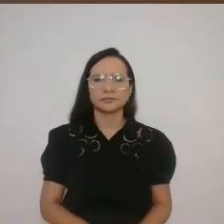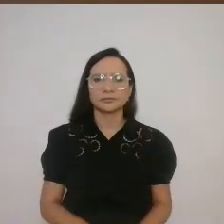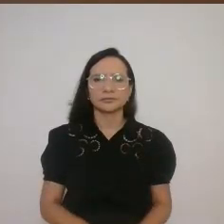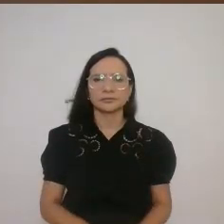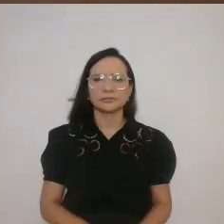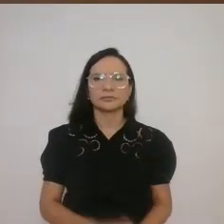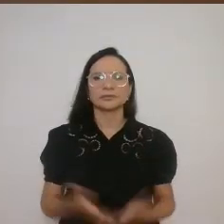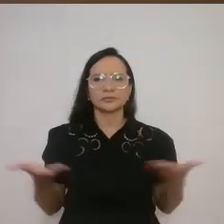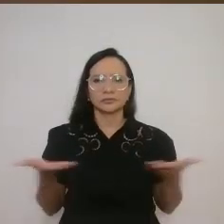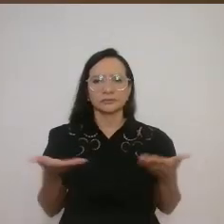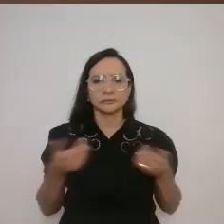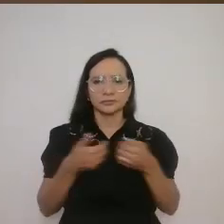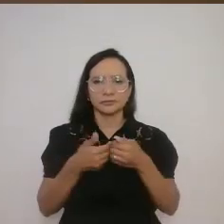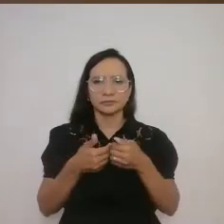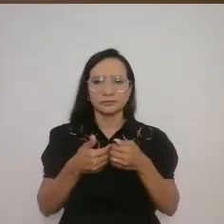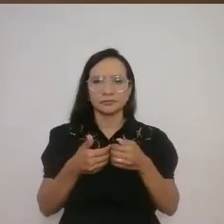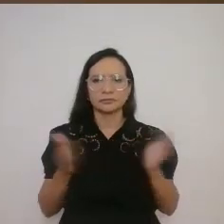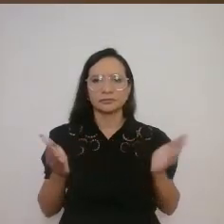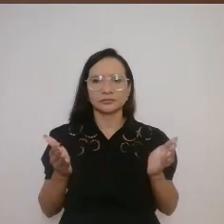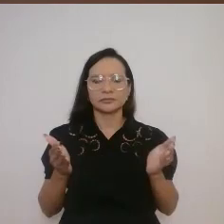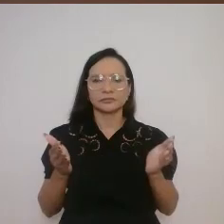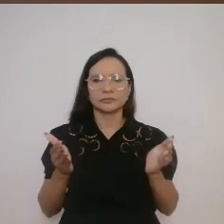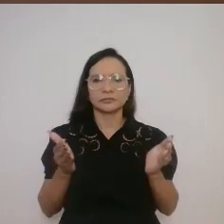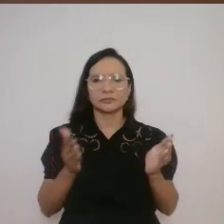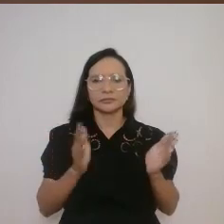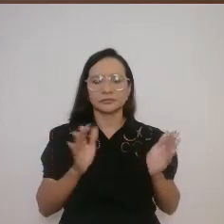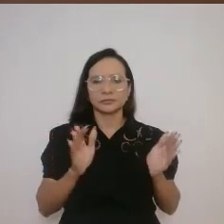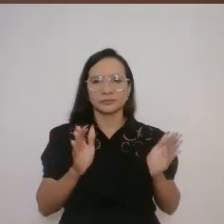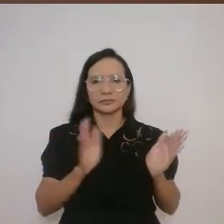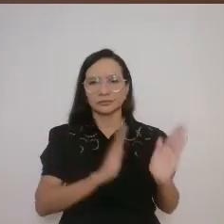declaro aberta a nossa ordem administrativa.